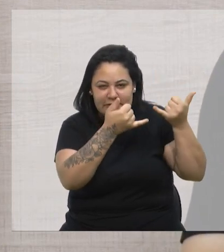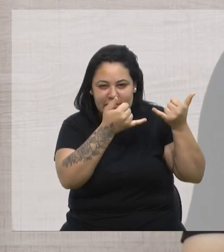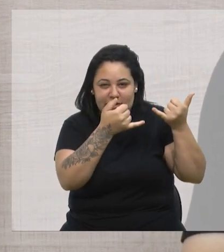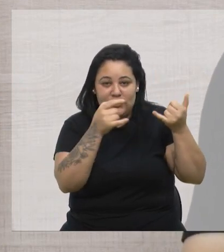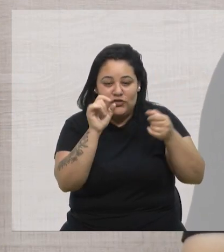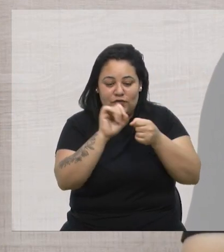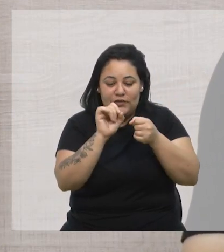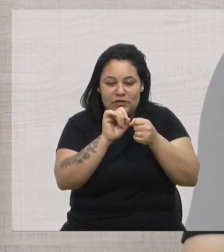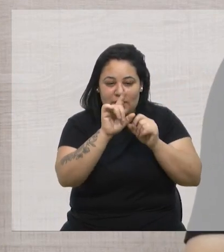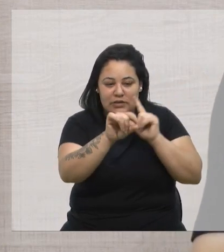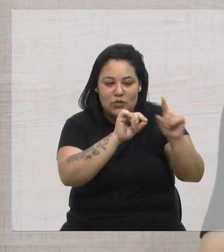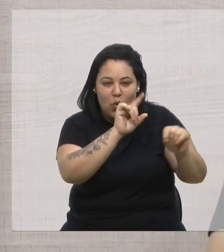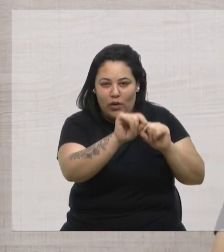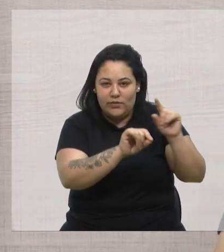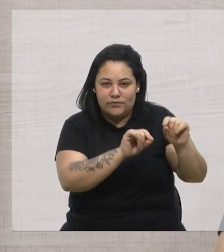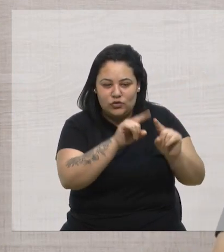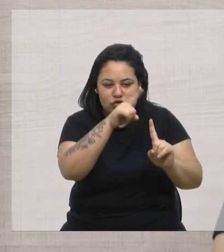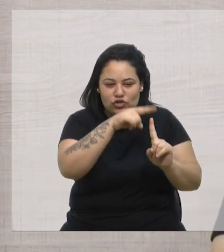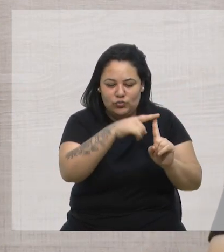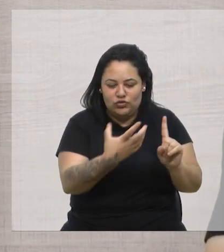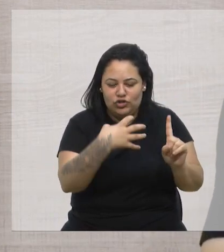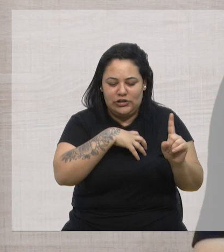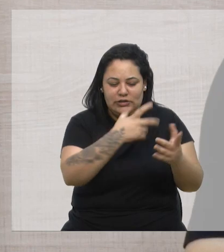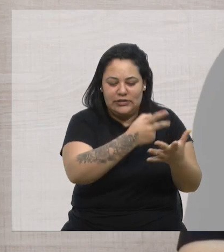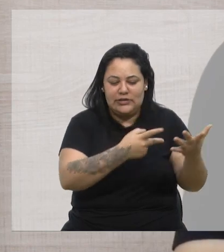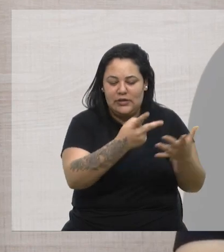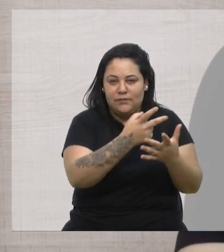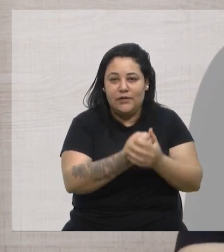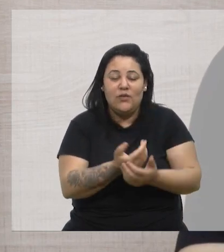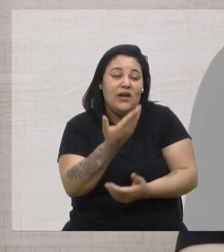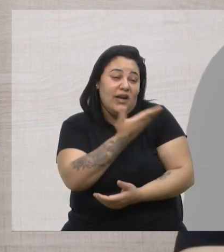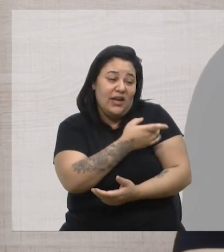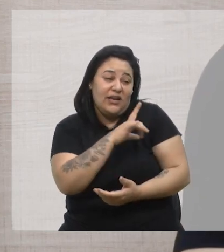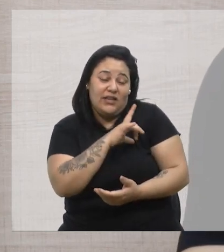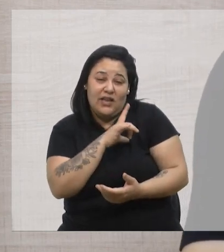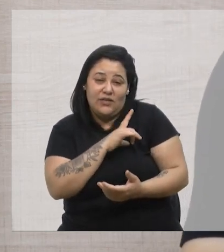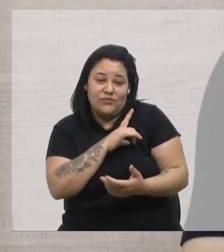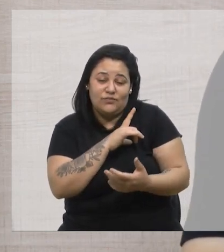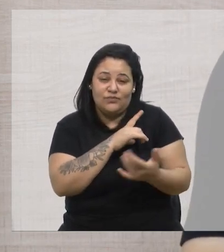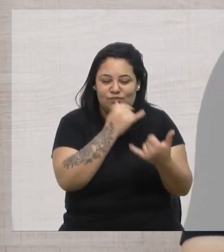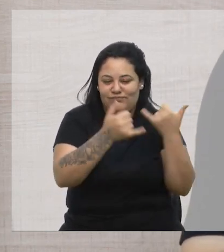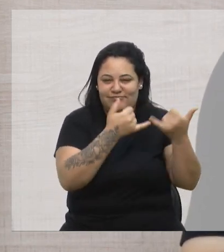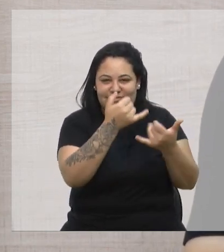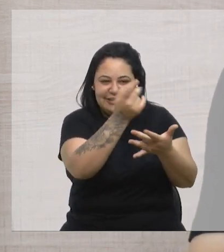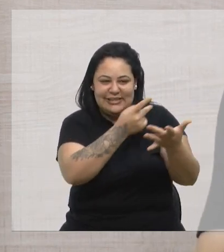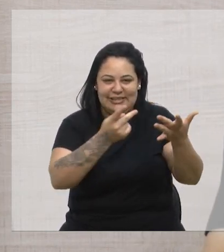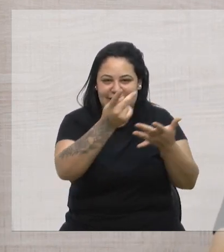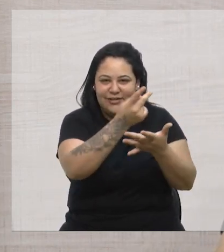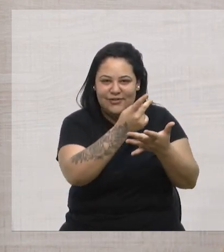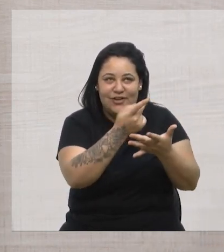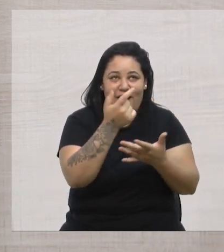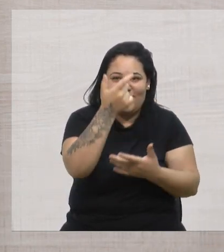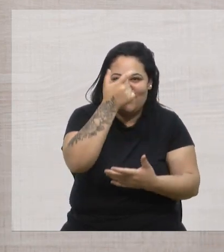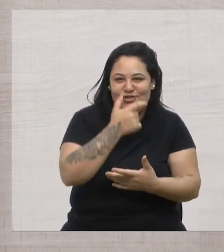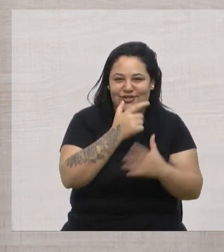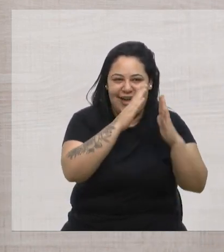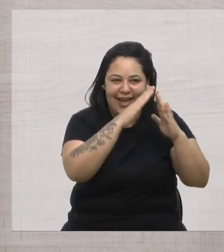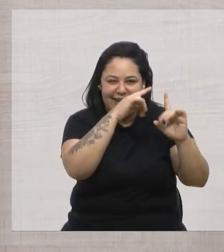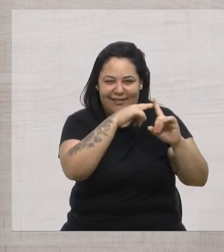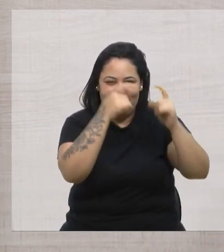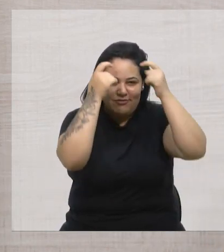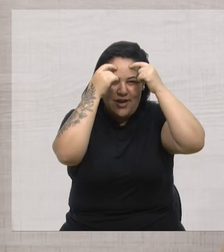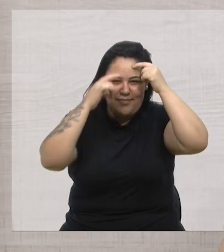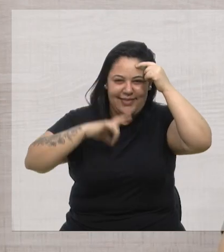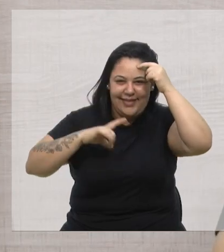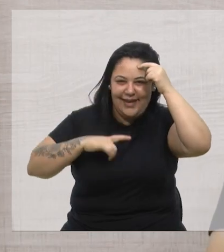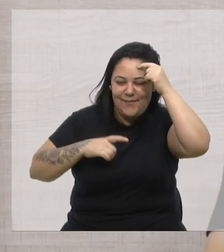uma escolha baseada no estilo de desenho de cada um, né? Então o Wagner tem um estilo um pouco mais cartunesco. A gente achou que a